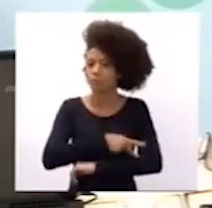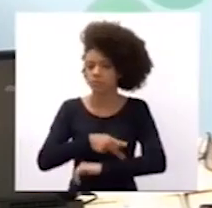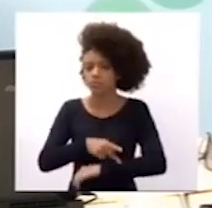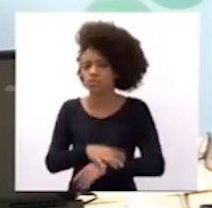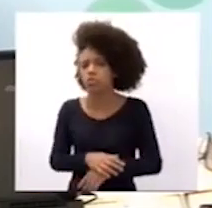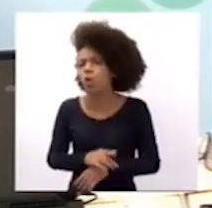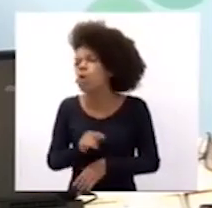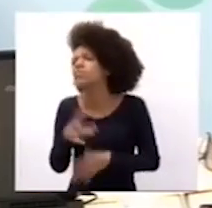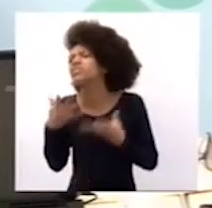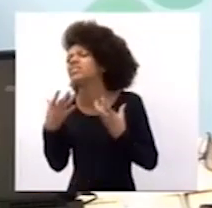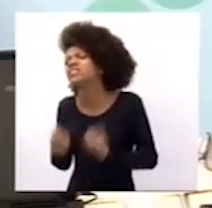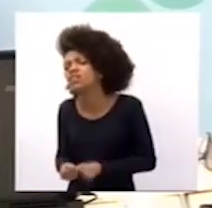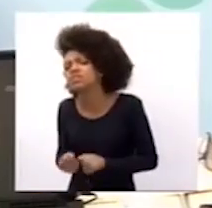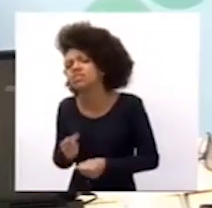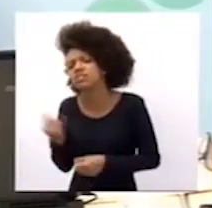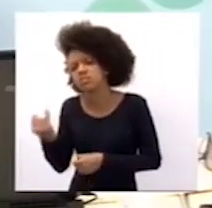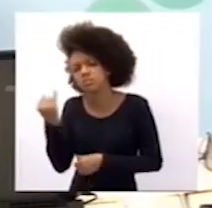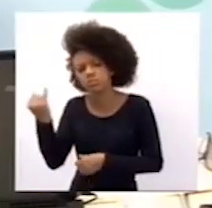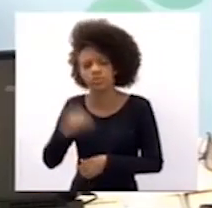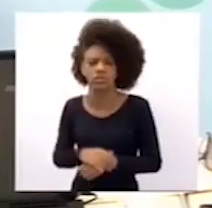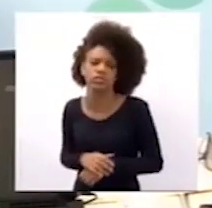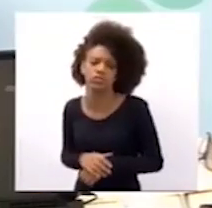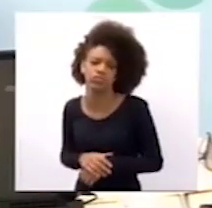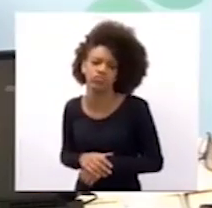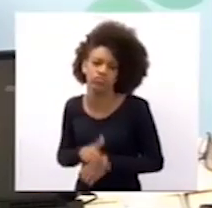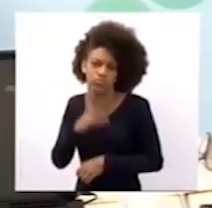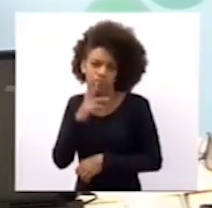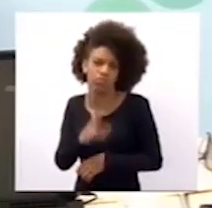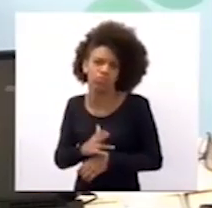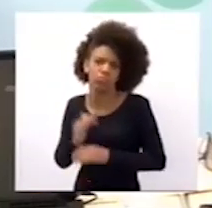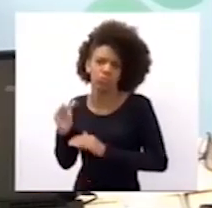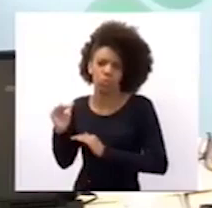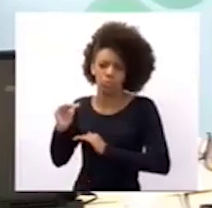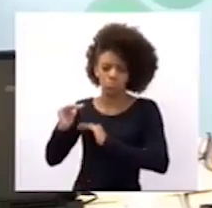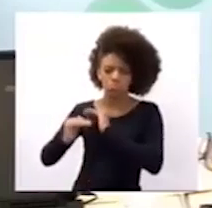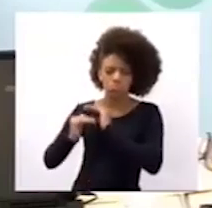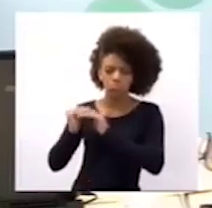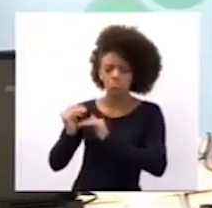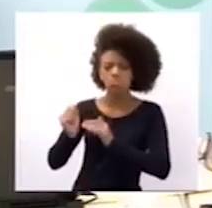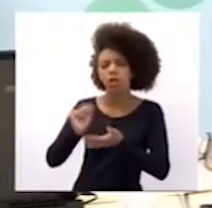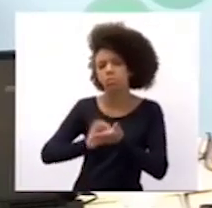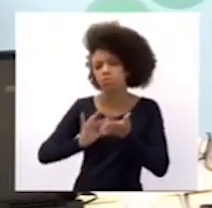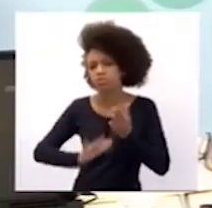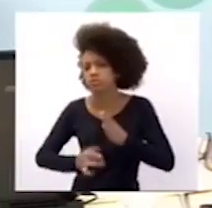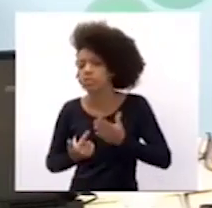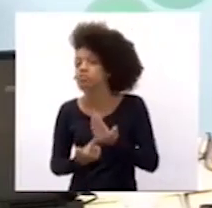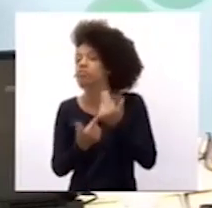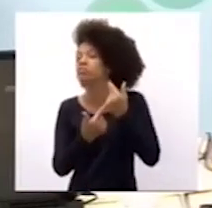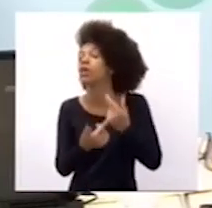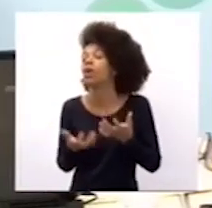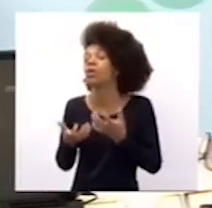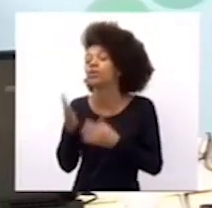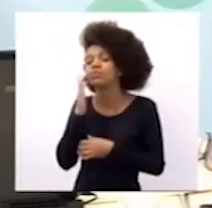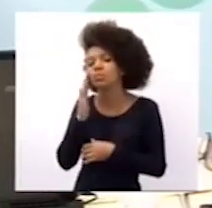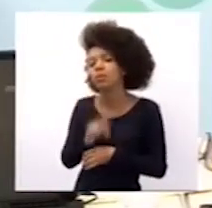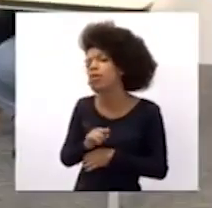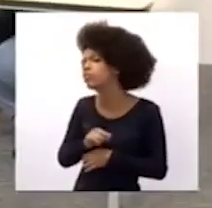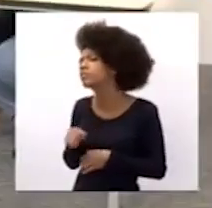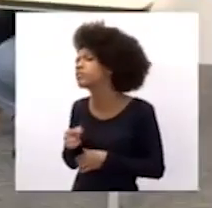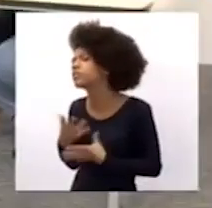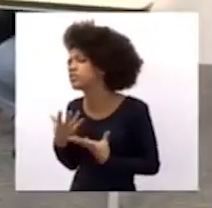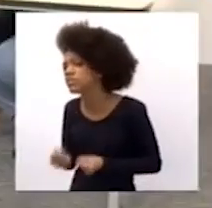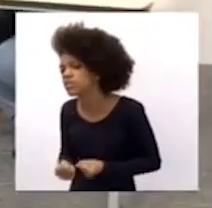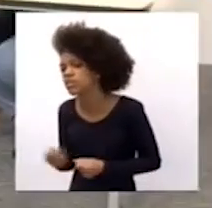consideram assim, importante na elaboração de um plano de aula virtual? Quero muito saber, o que vocês consideram